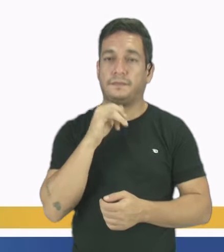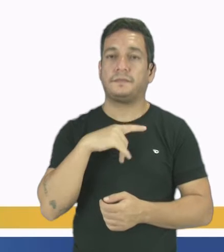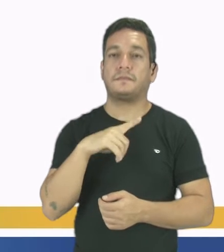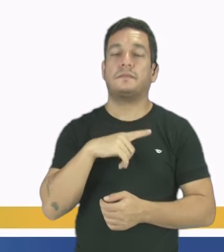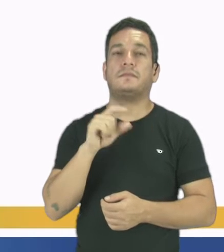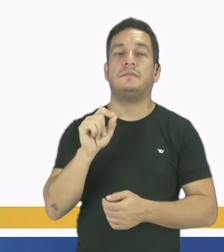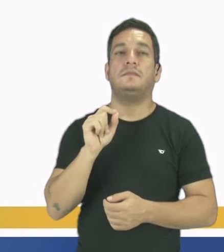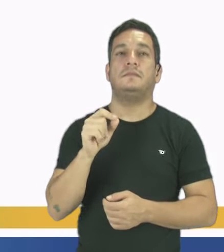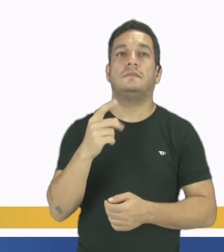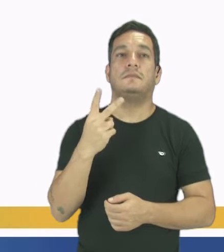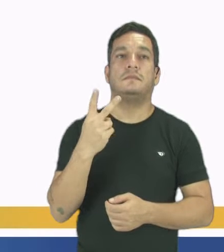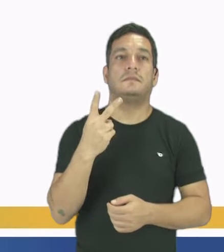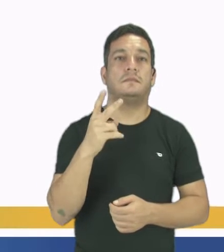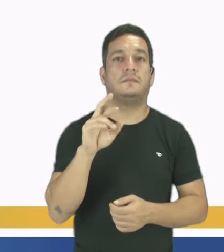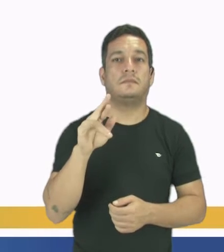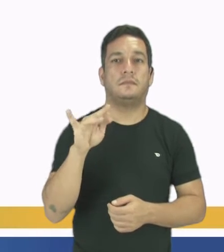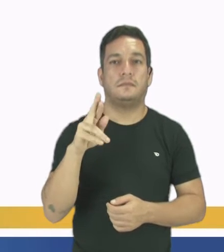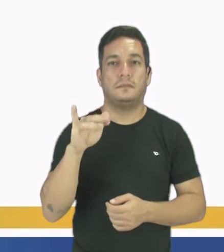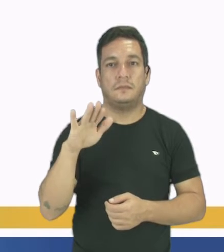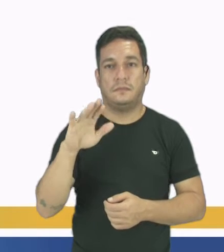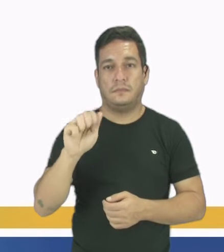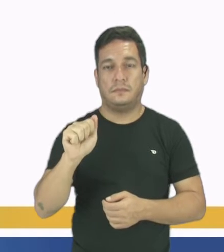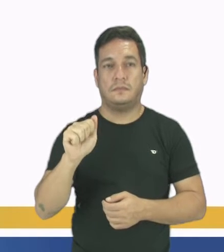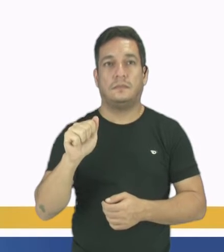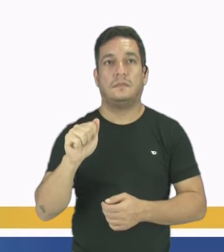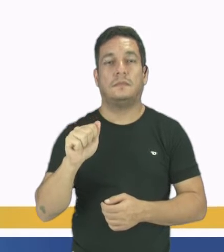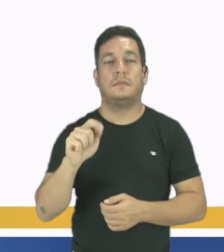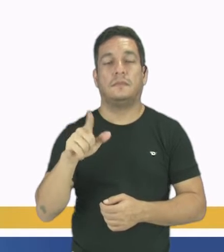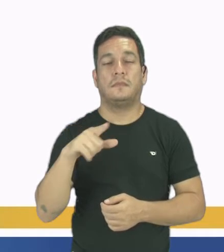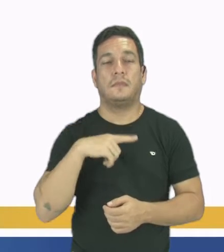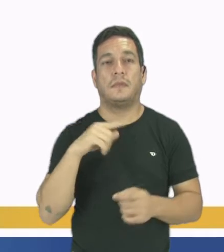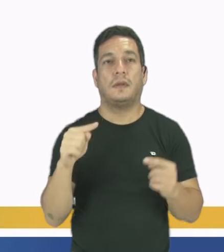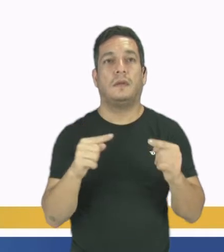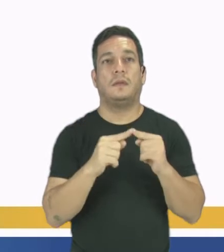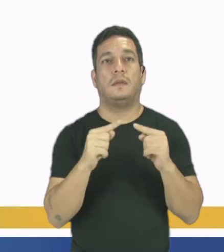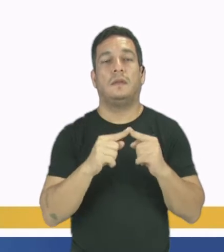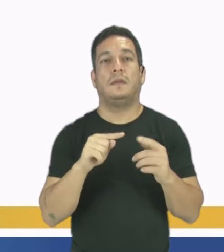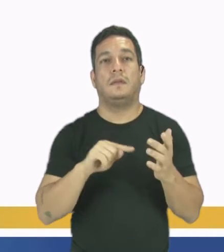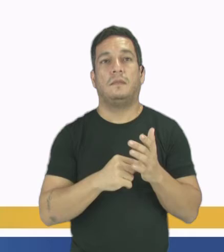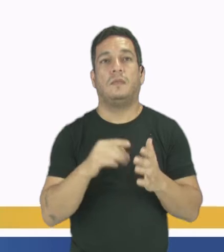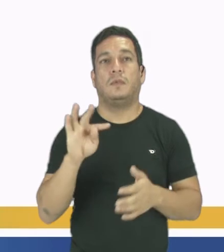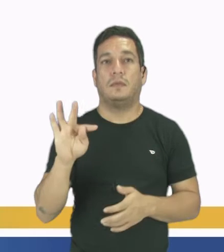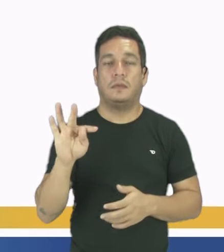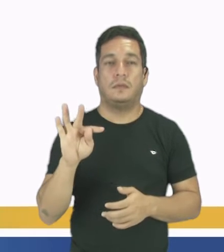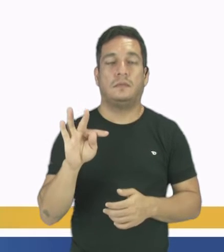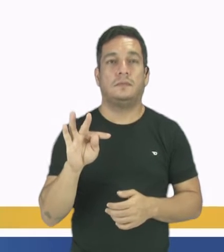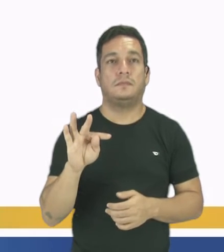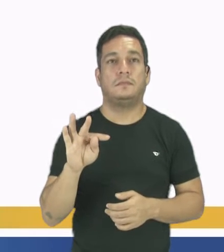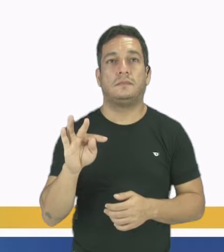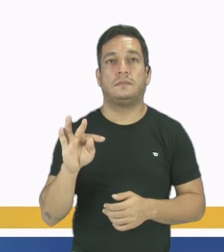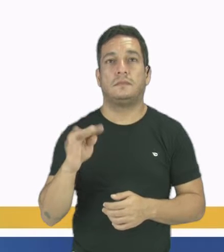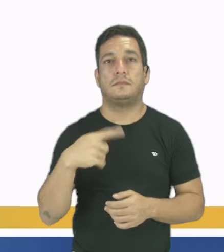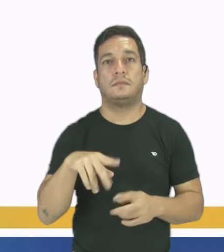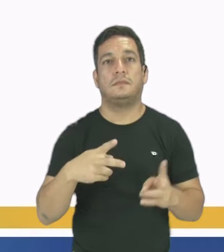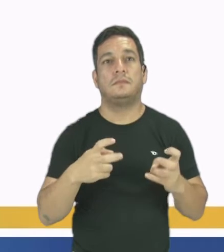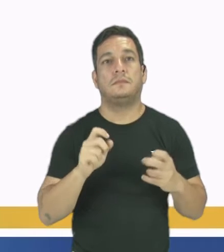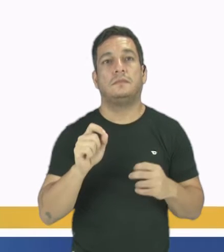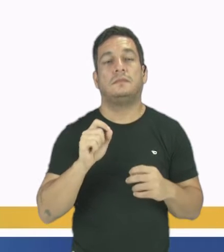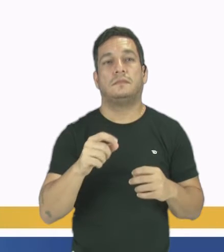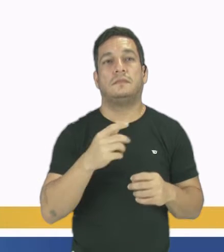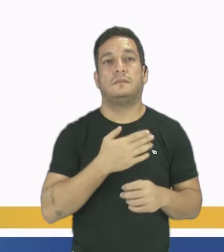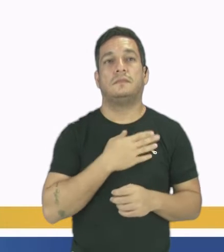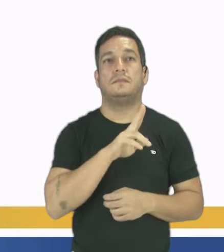nós temos duas circunferências onde elas se tocam em um ponto T. Então, percebam